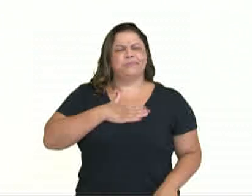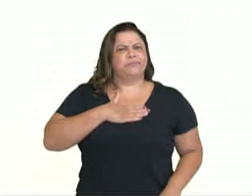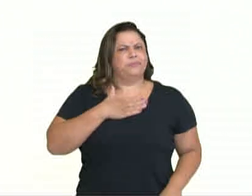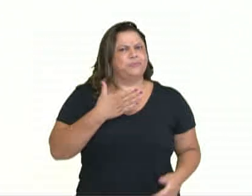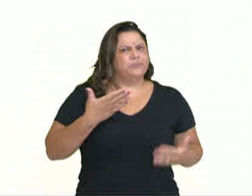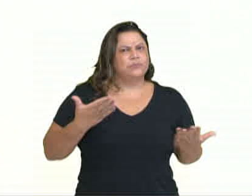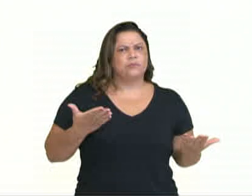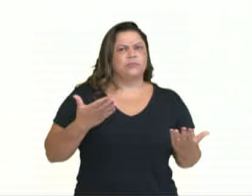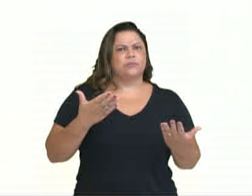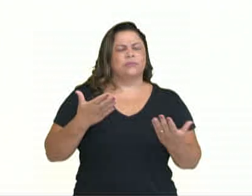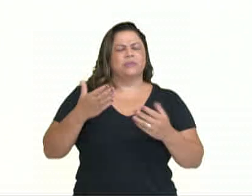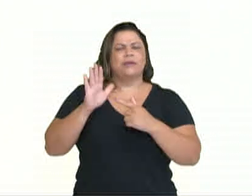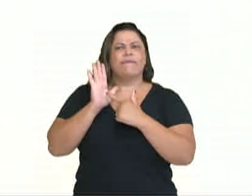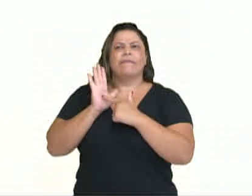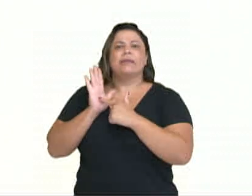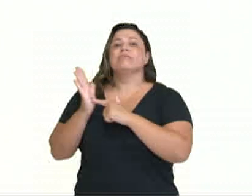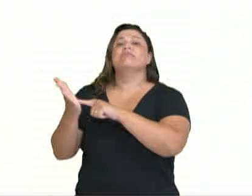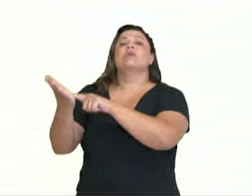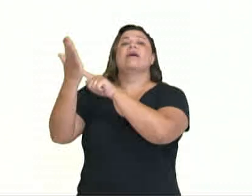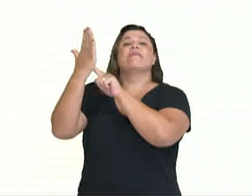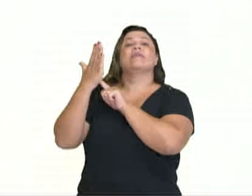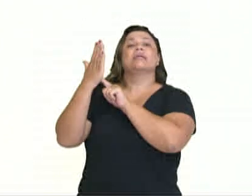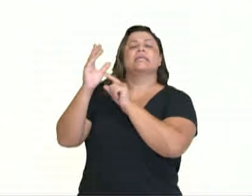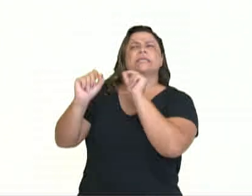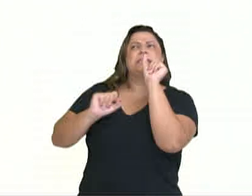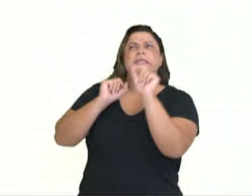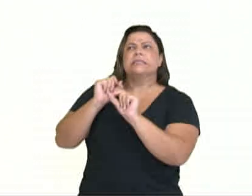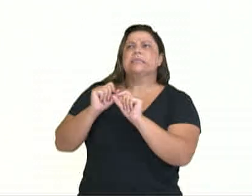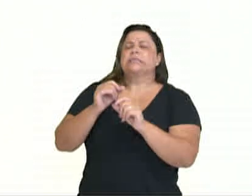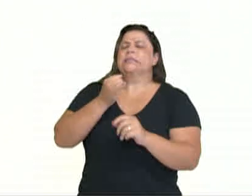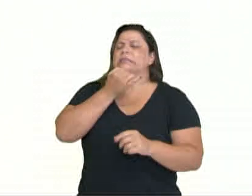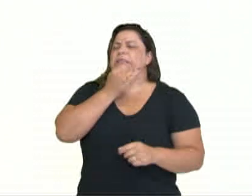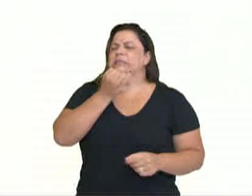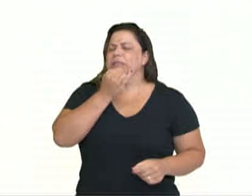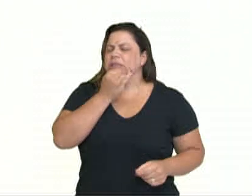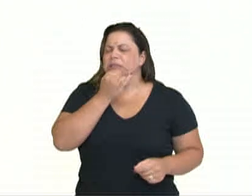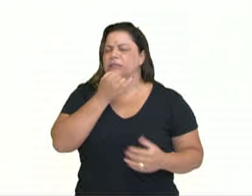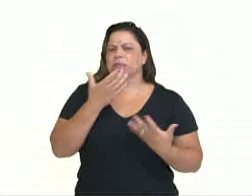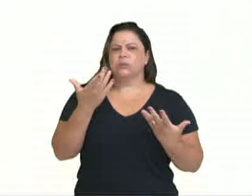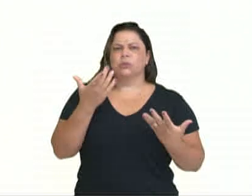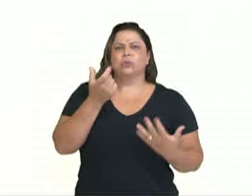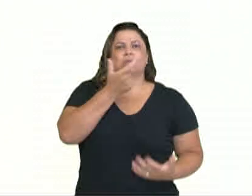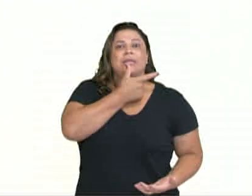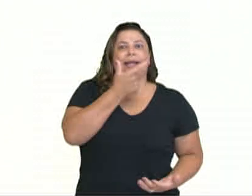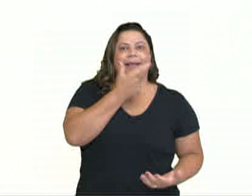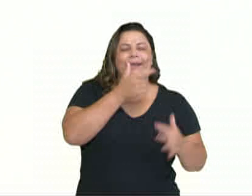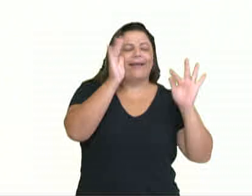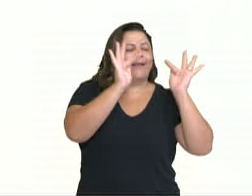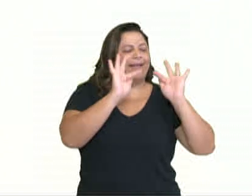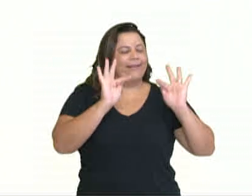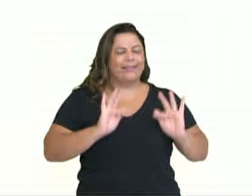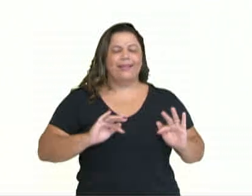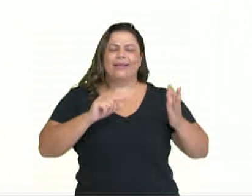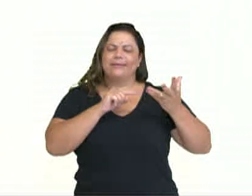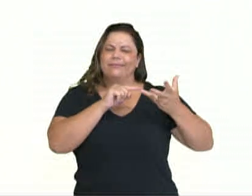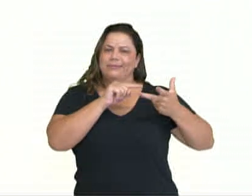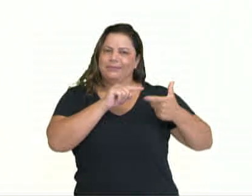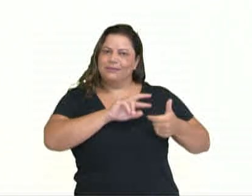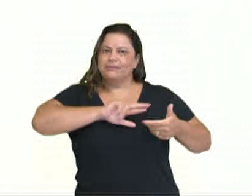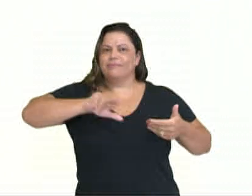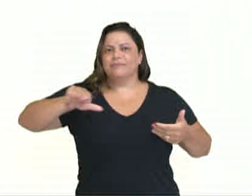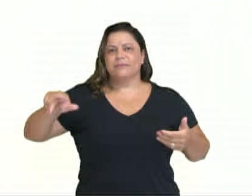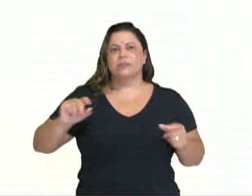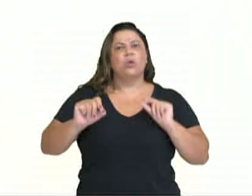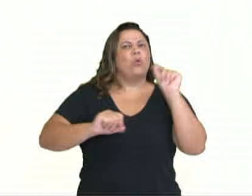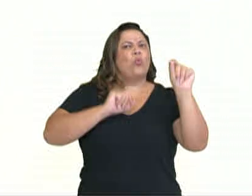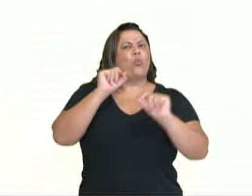vai revelar-se, às vezes, trágico, cômico, triste, alegre, entre outras formas. Como será que termina